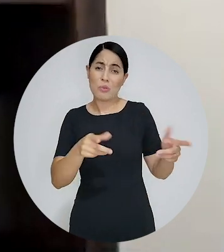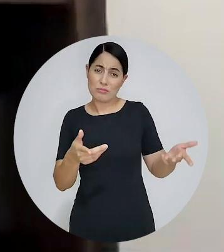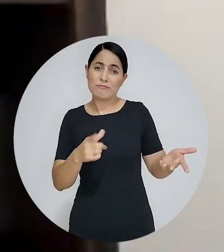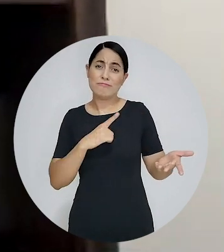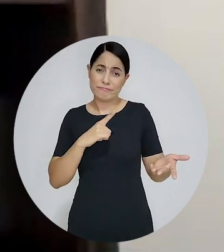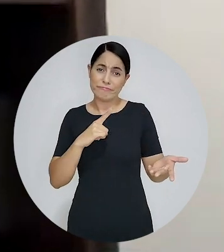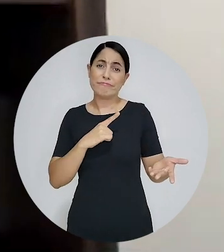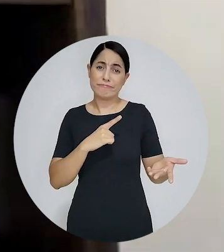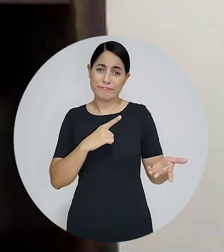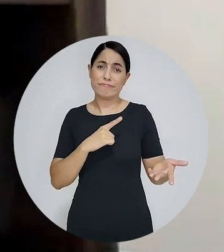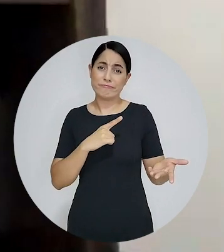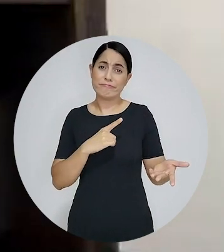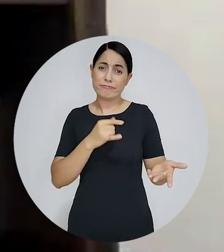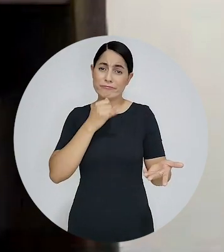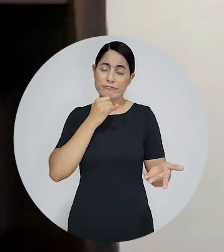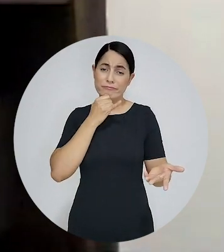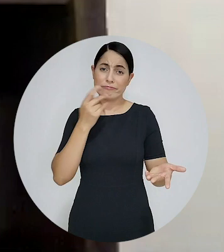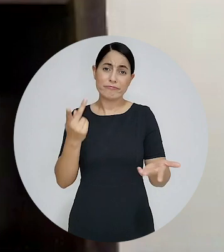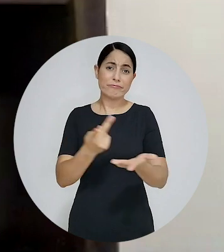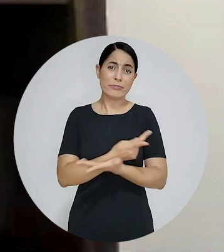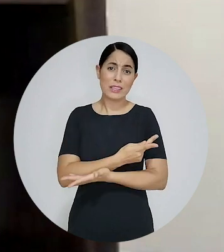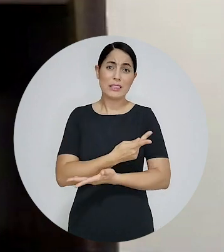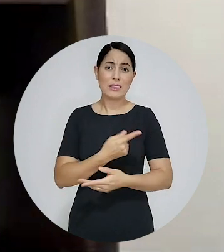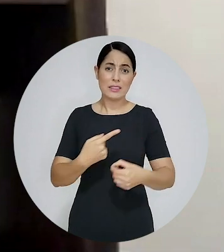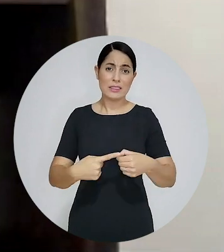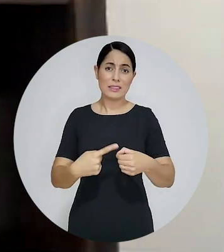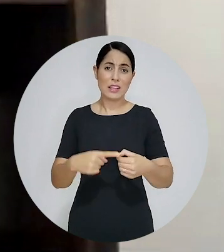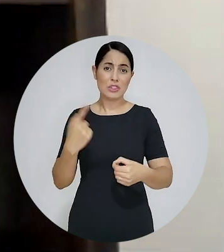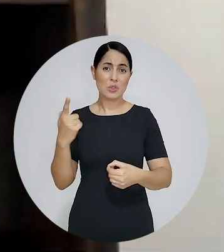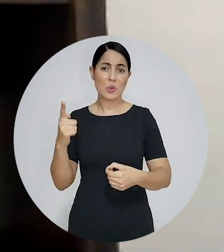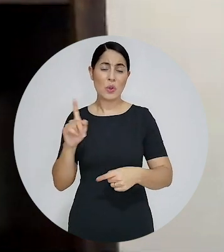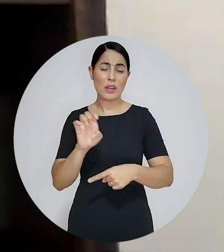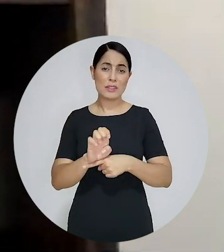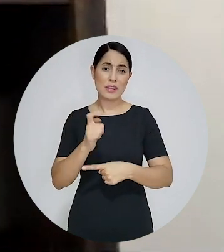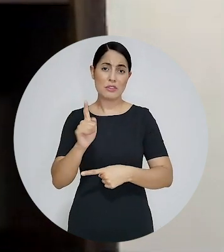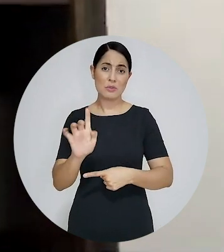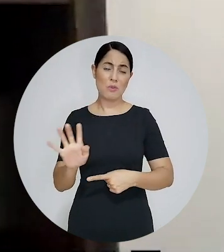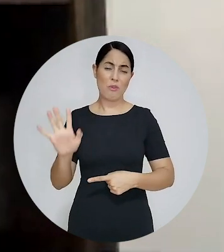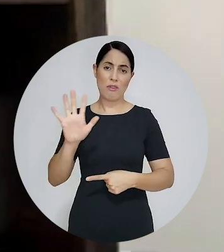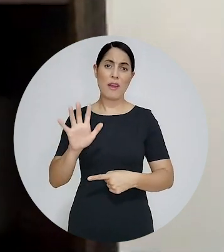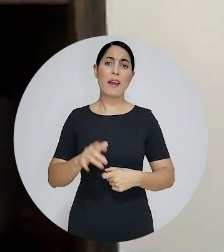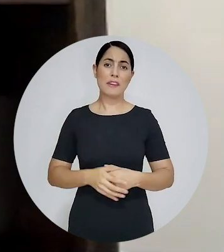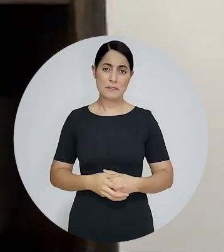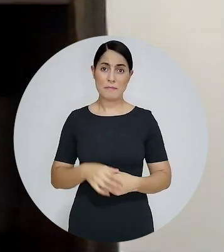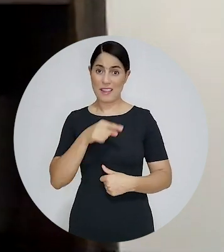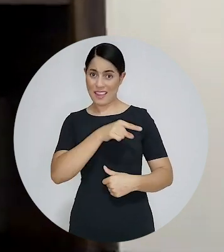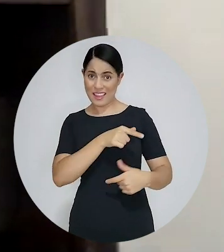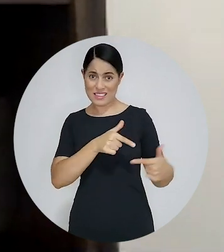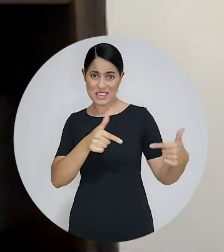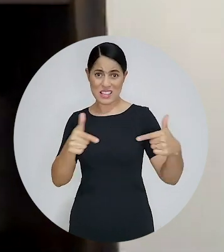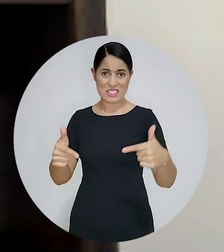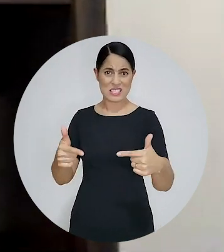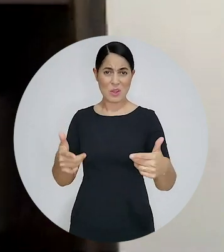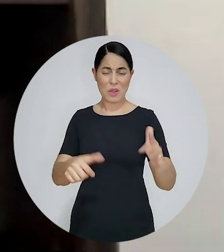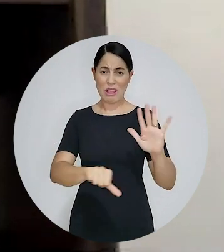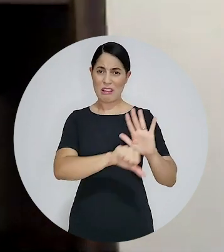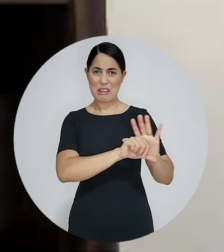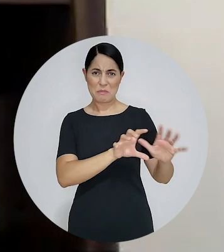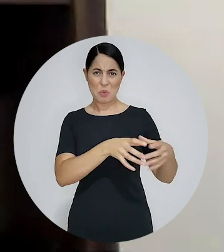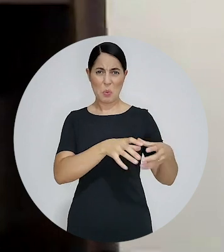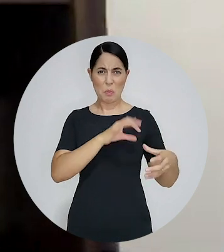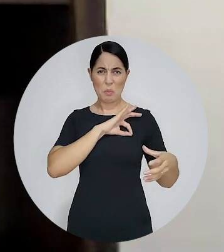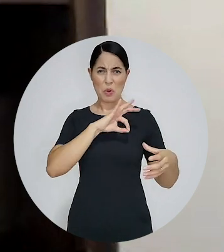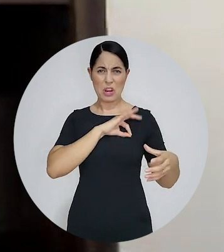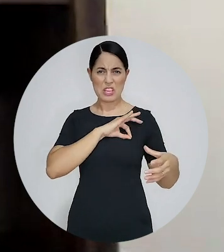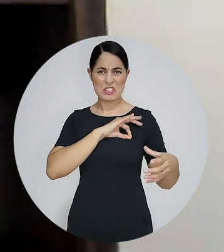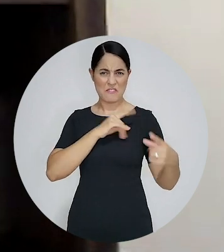que atuou na cidade de Goiânia, no estado de Goiás, atitude miliciana que deve ser combatida,